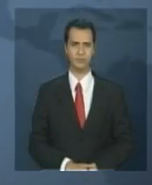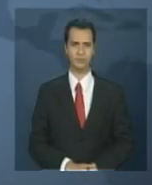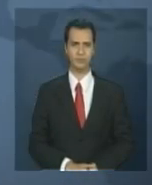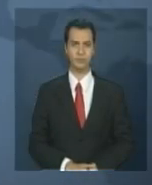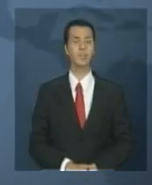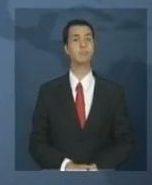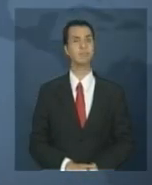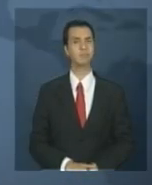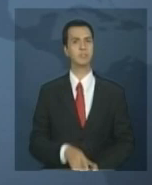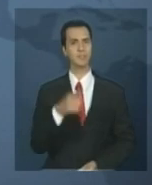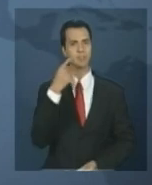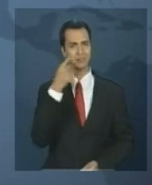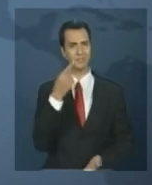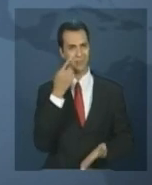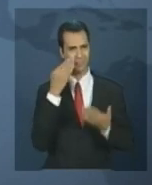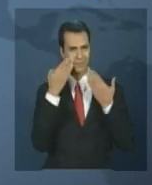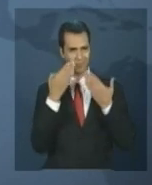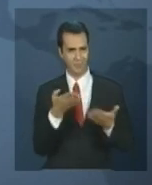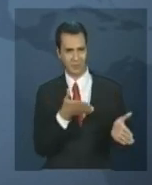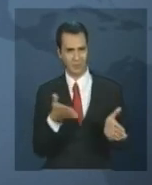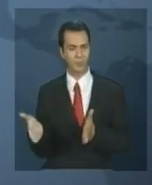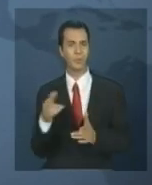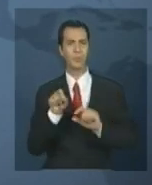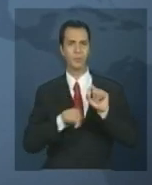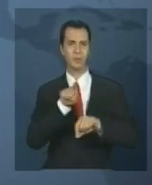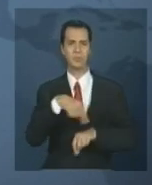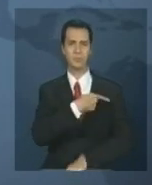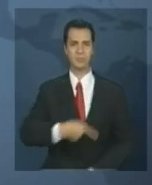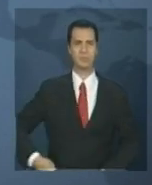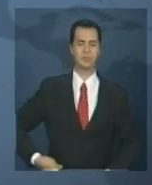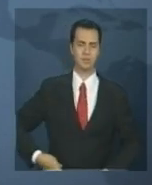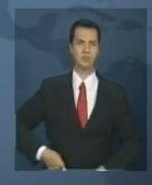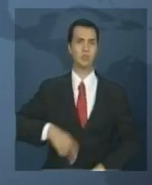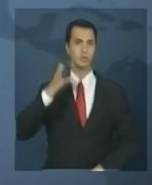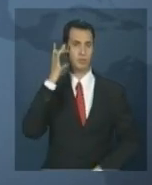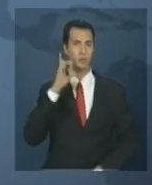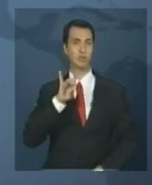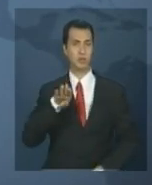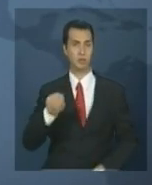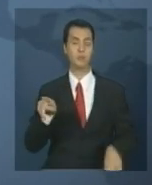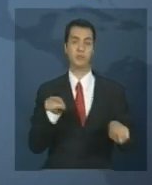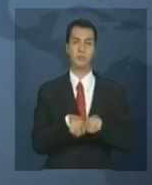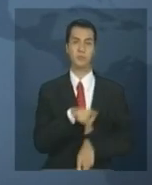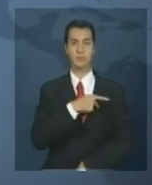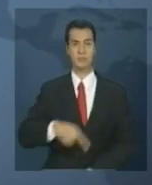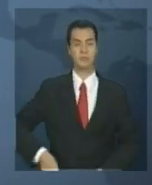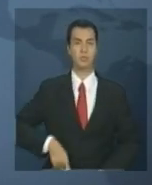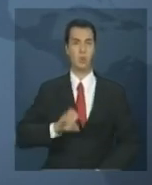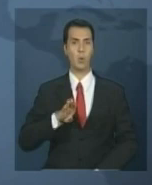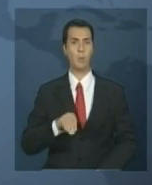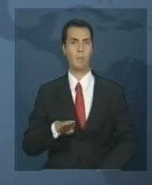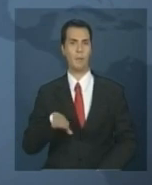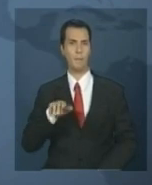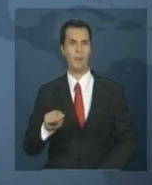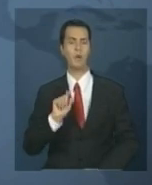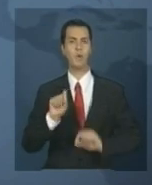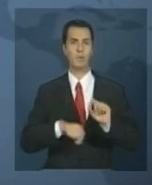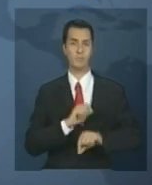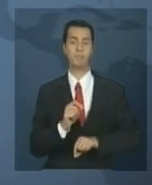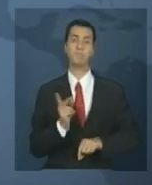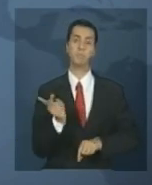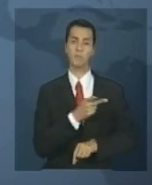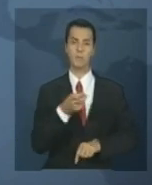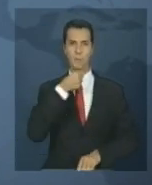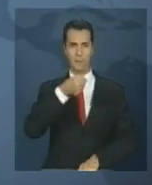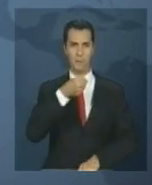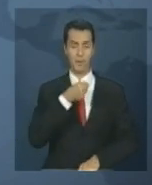Bom, você acompanhou a declaração à imprensa da presidenta Dilma Rousseff e do presidente americano Barack Obama. Logo após, o presidente Barack Obama